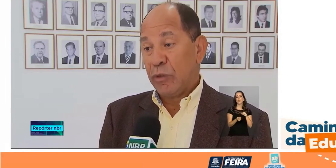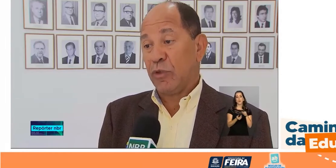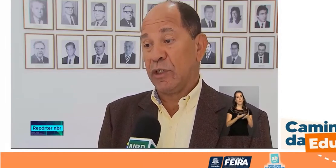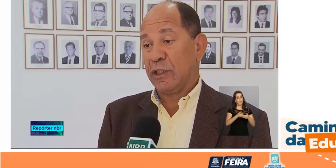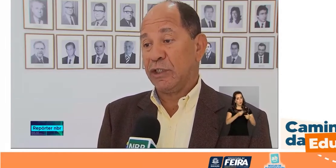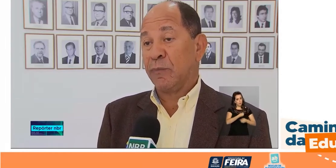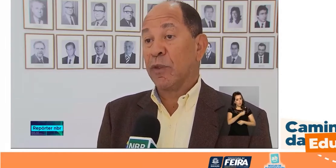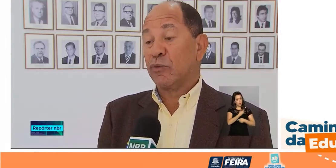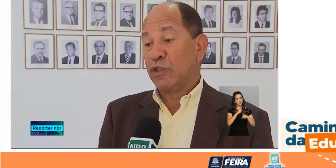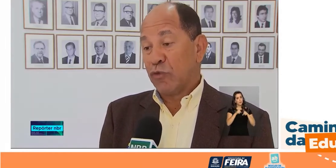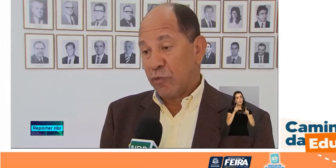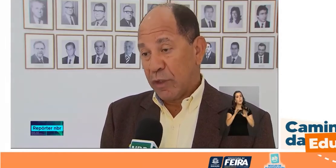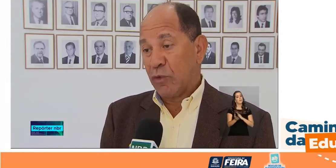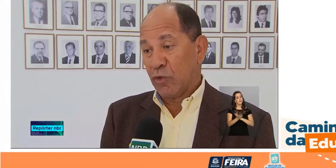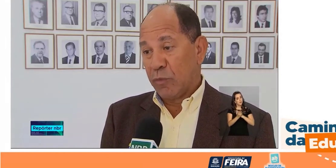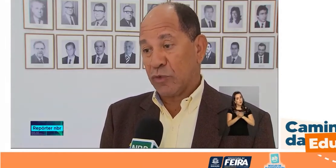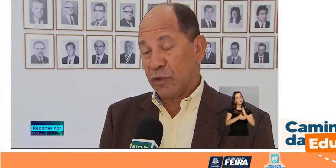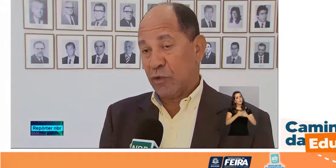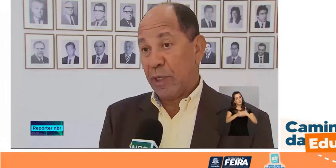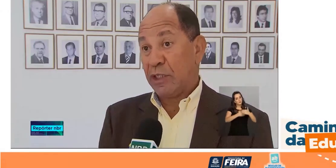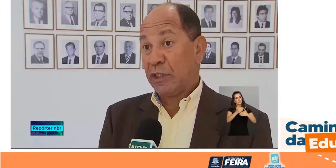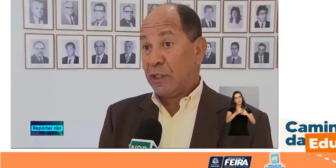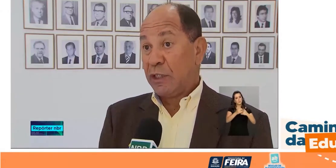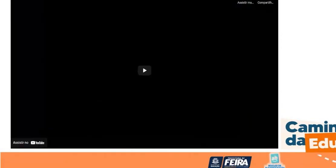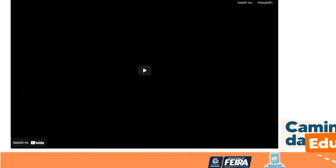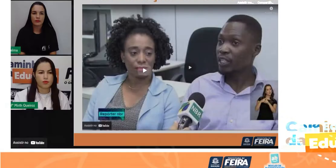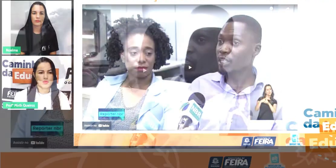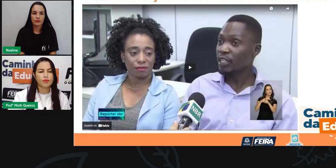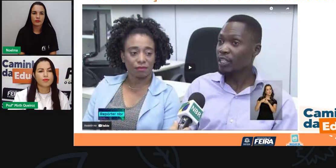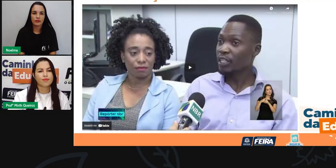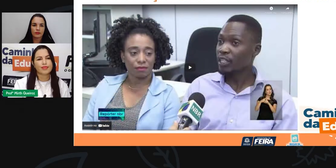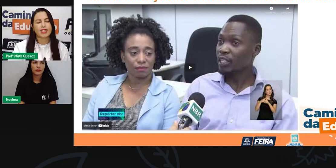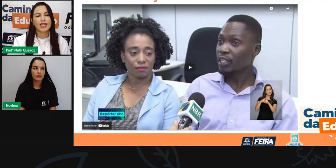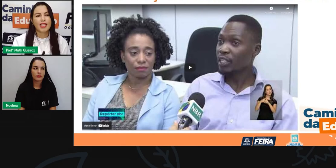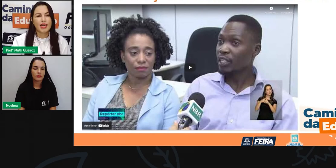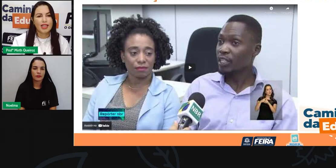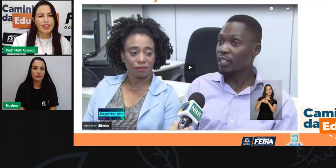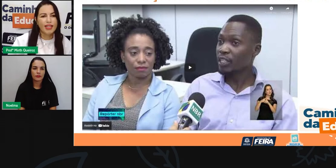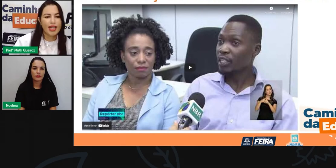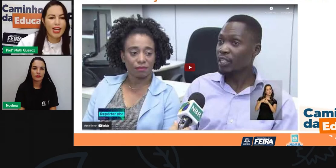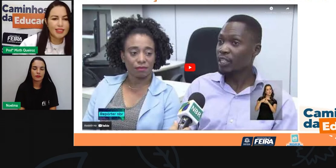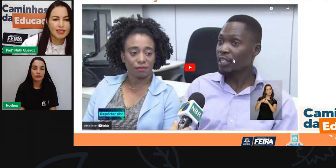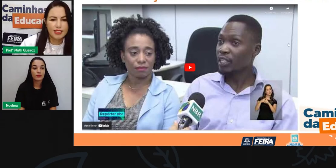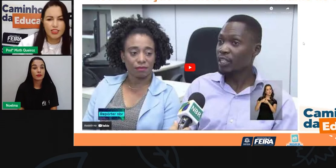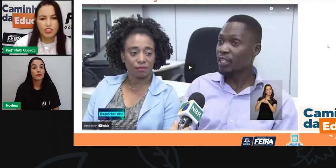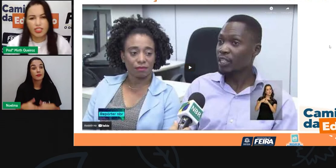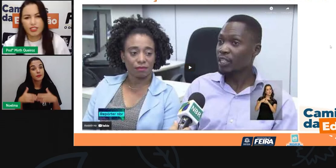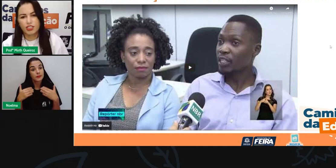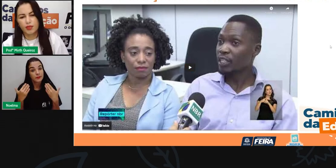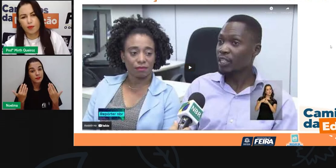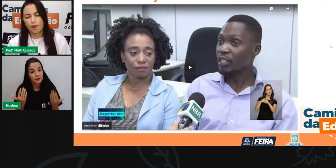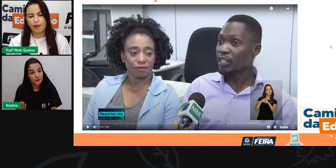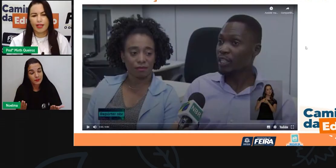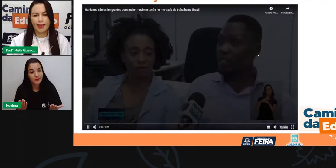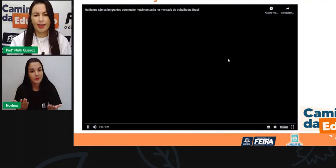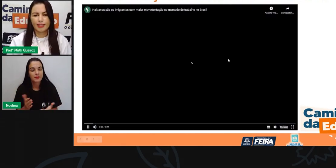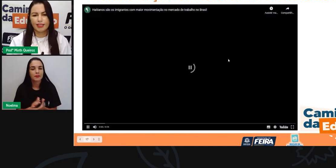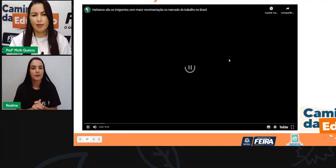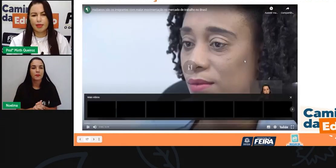contribuição muito importante no desenvolvimento econômico social do país. E assim, gente,